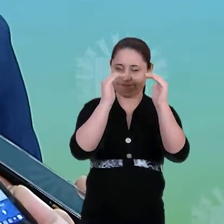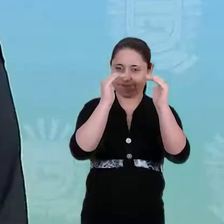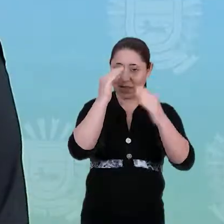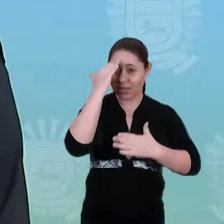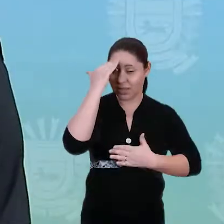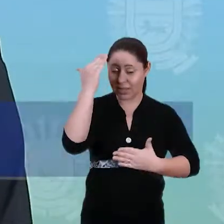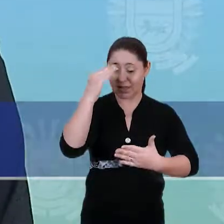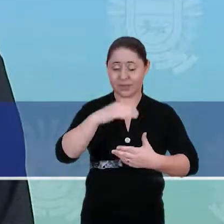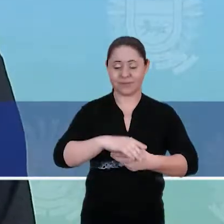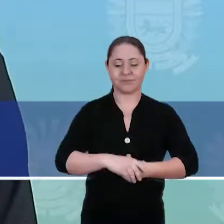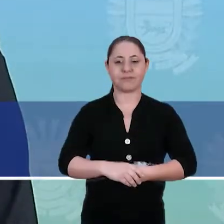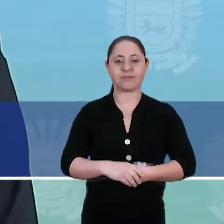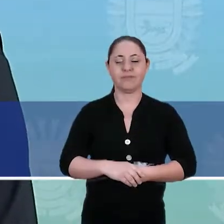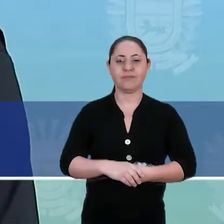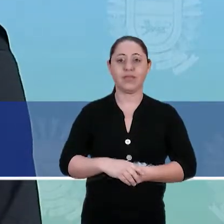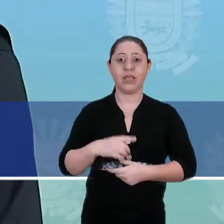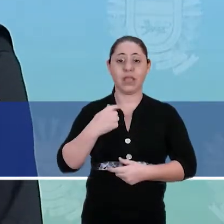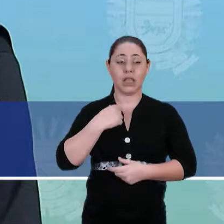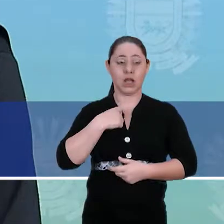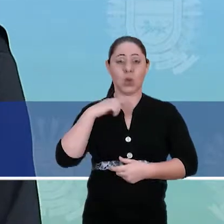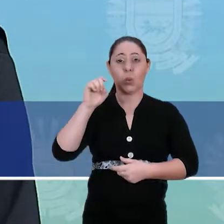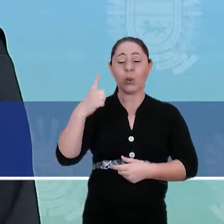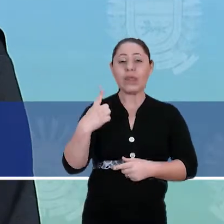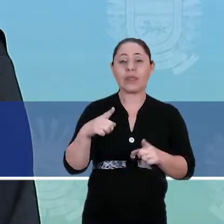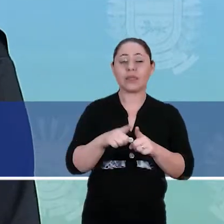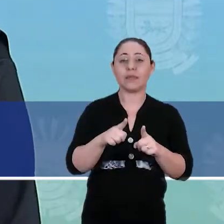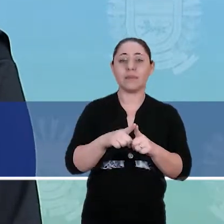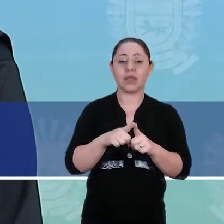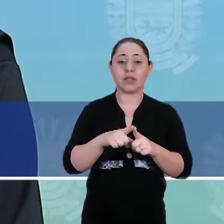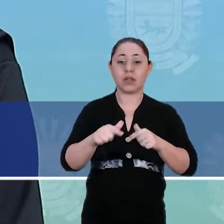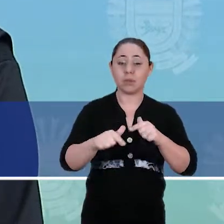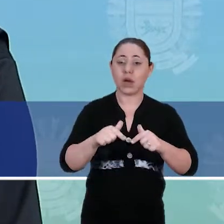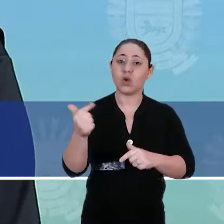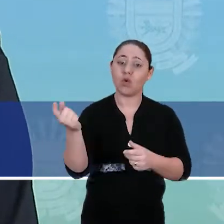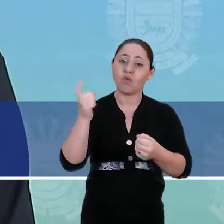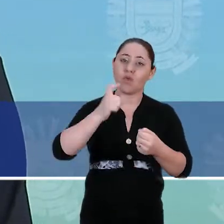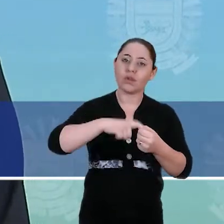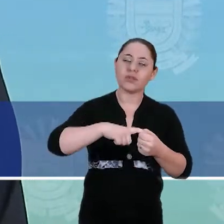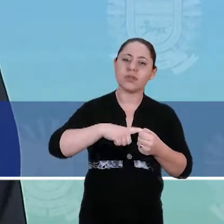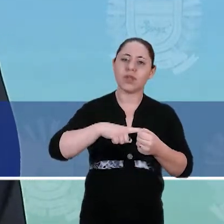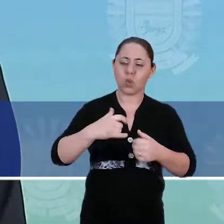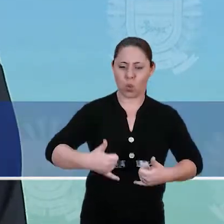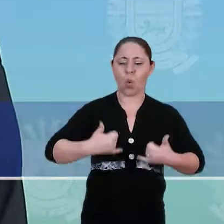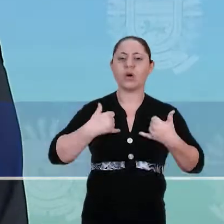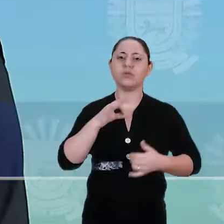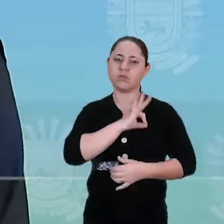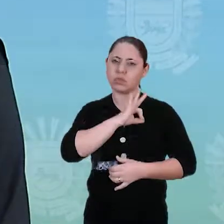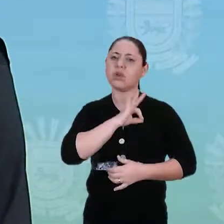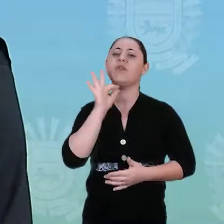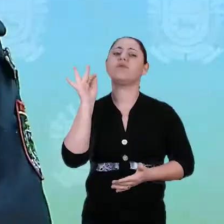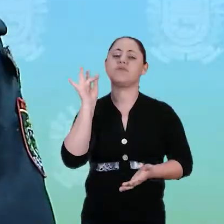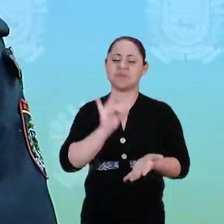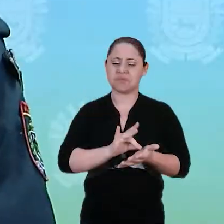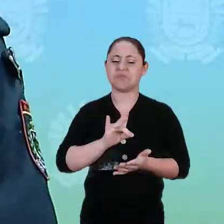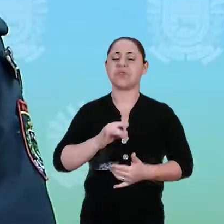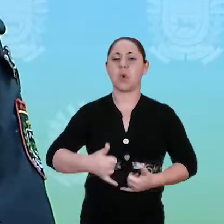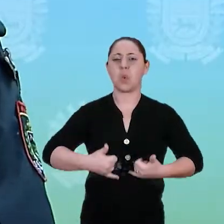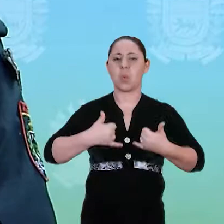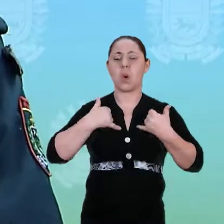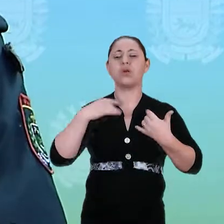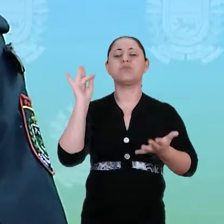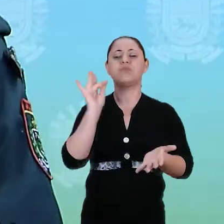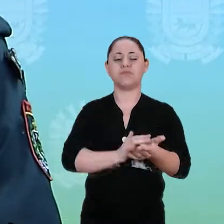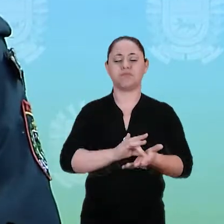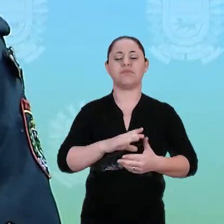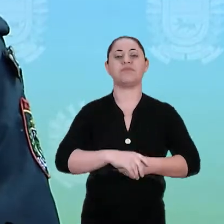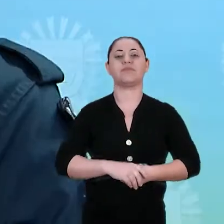homenagem. Sou da reserva, e retornei, estou na ativa novamente. E eu tenho orgulho de ser policial, sim. Muito orgulho,